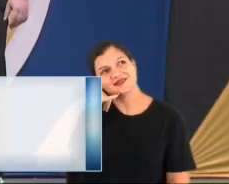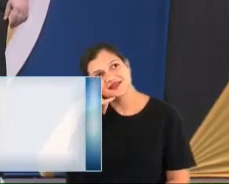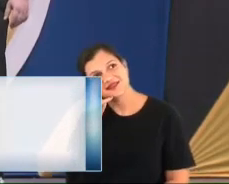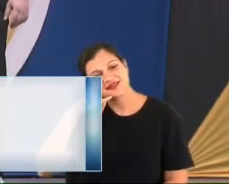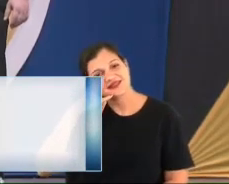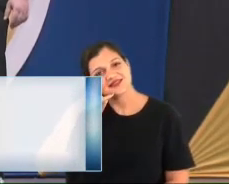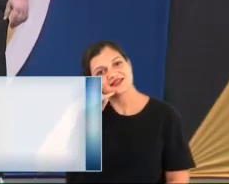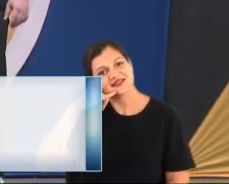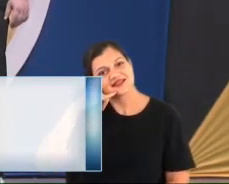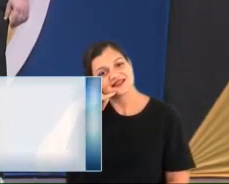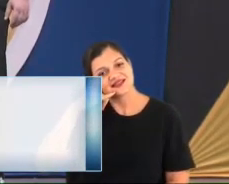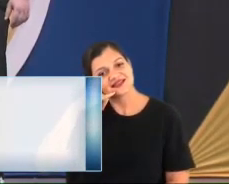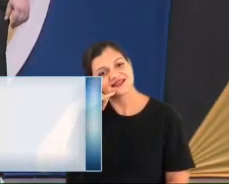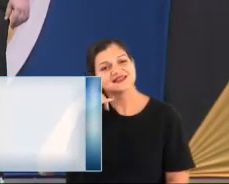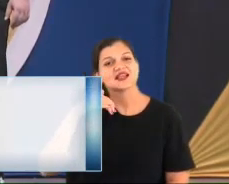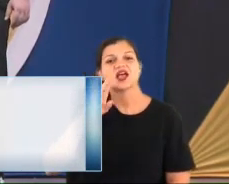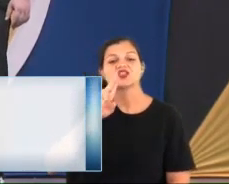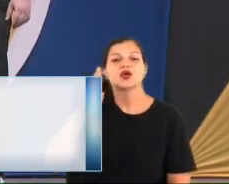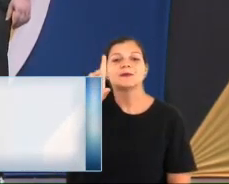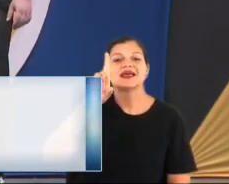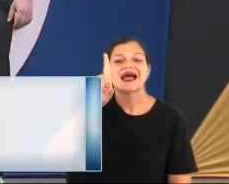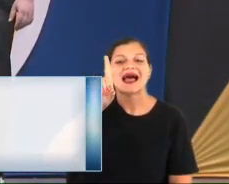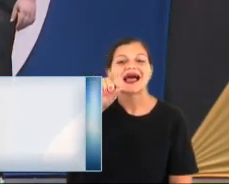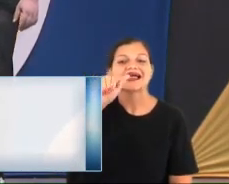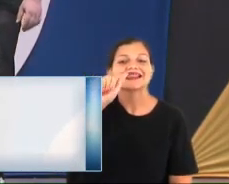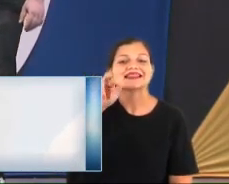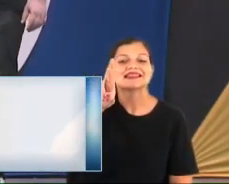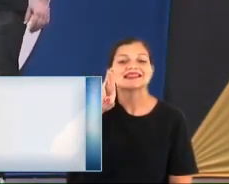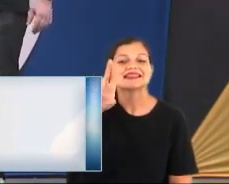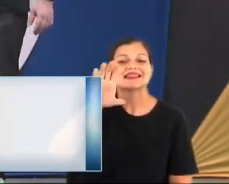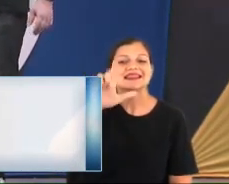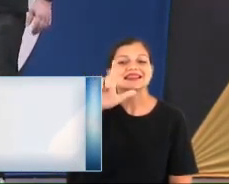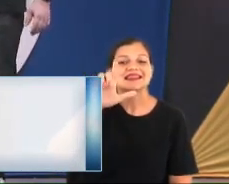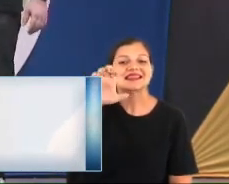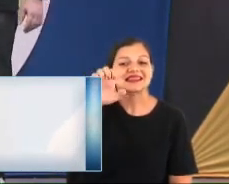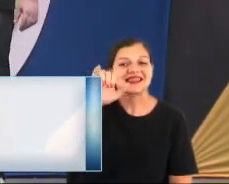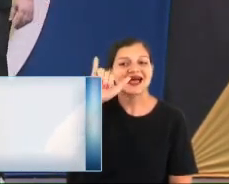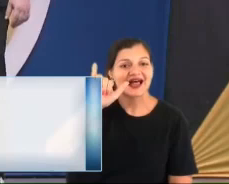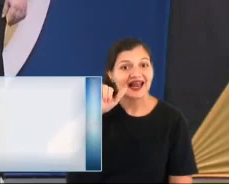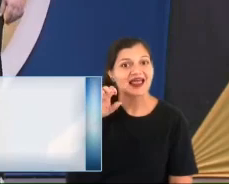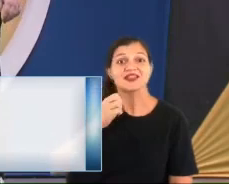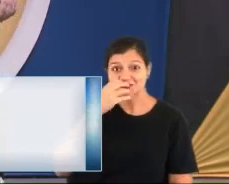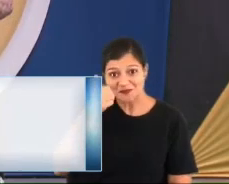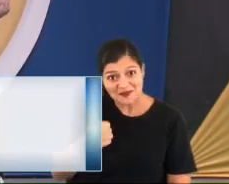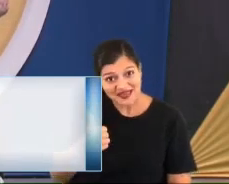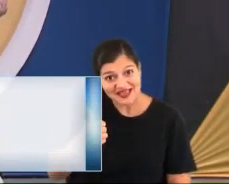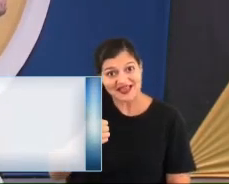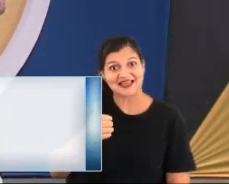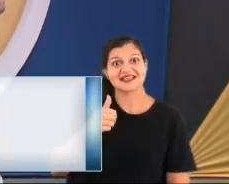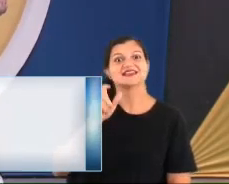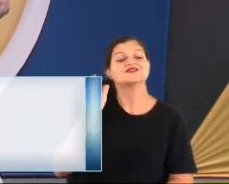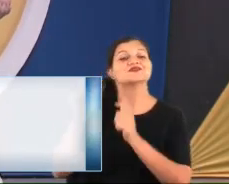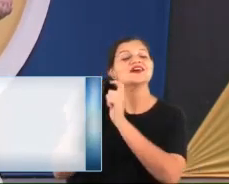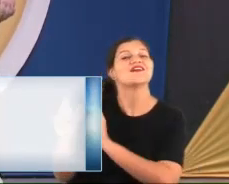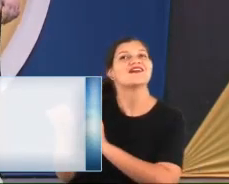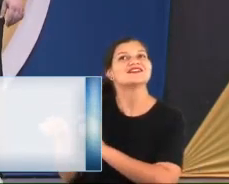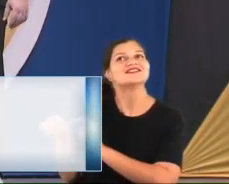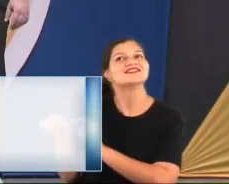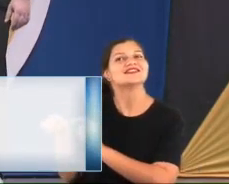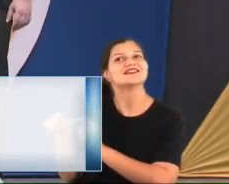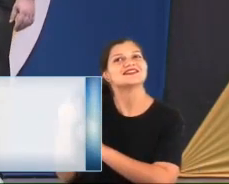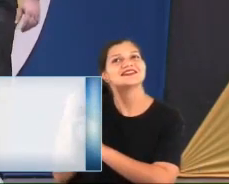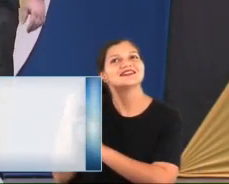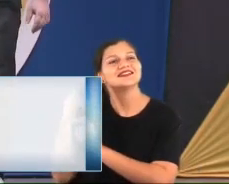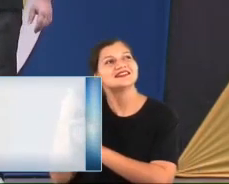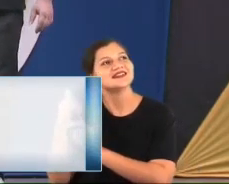falo? Com o Darley. Fala, Darley, tudo bem? Tudo. Darley, você está falando de onde, Darley?